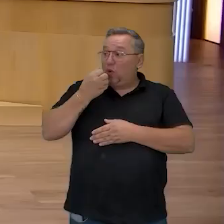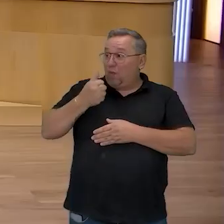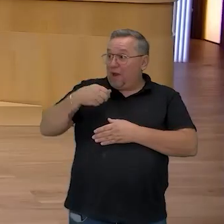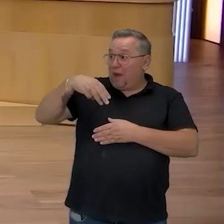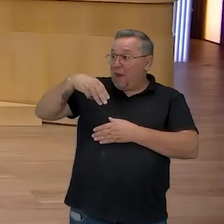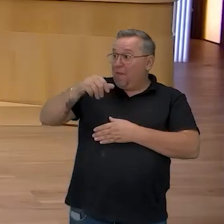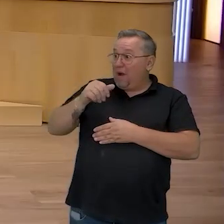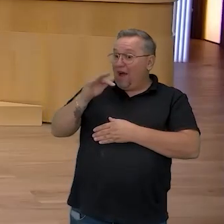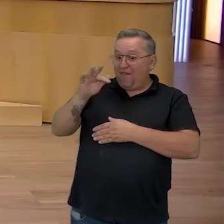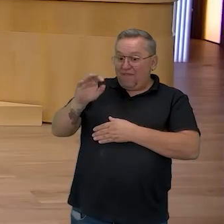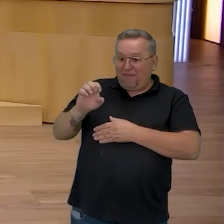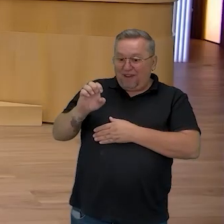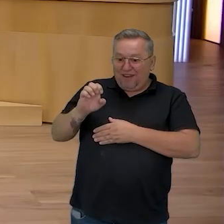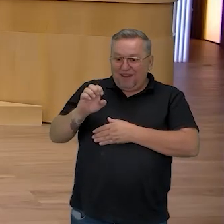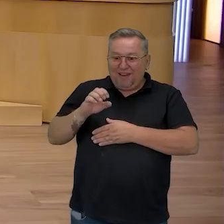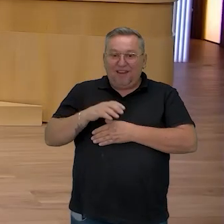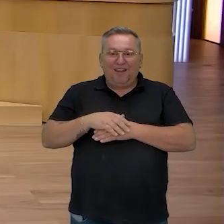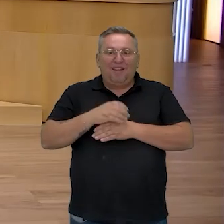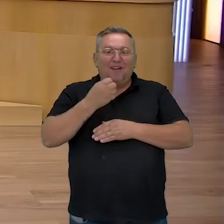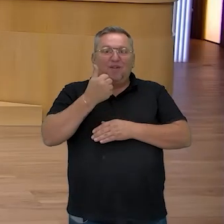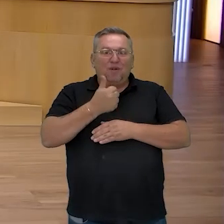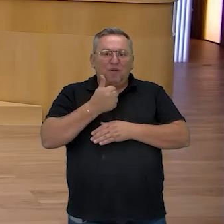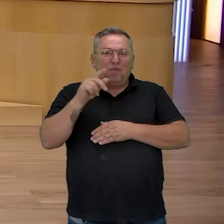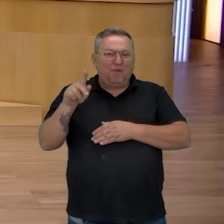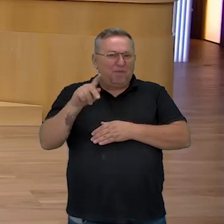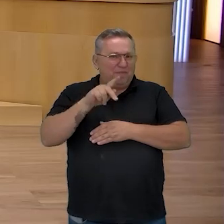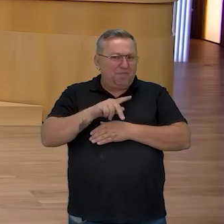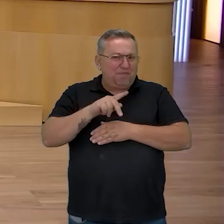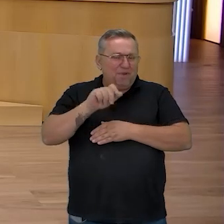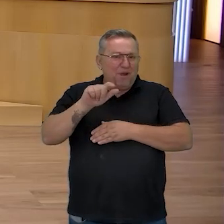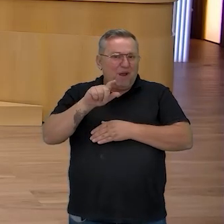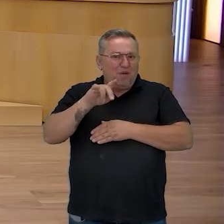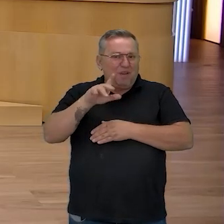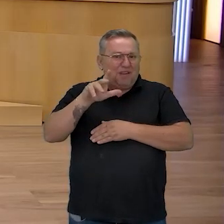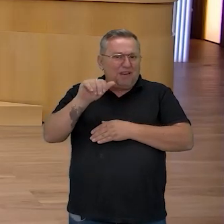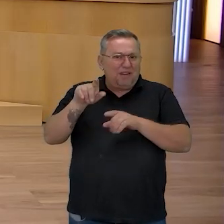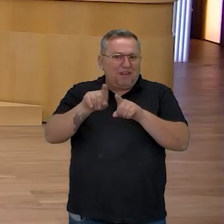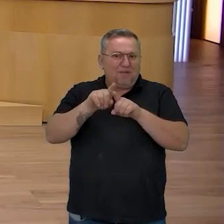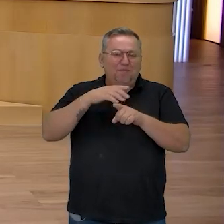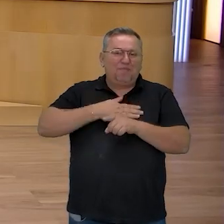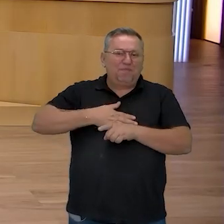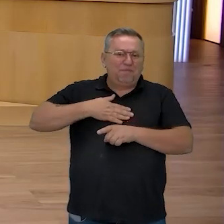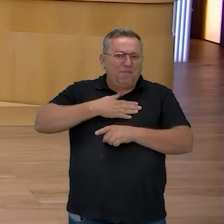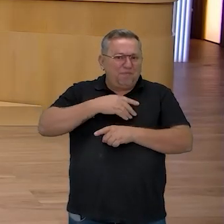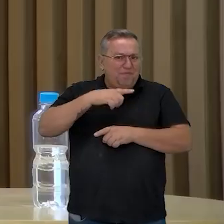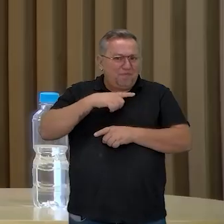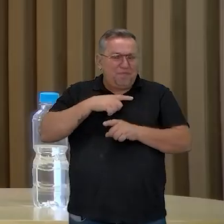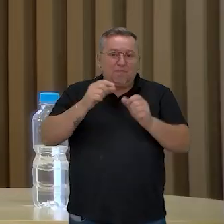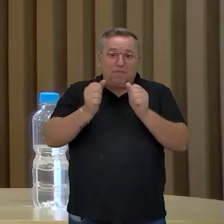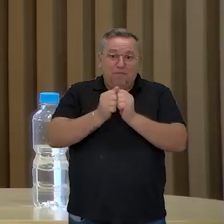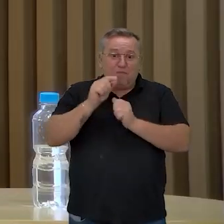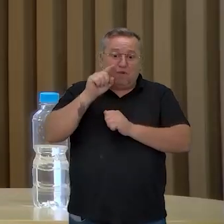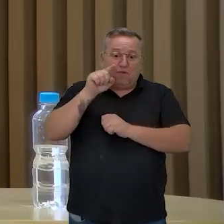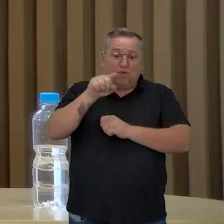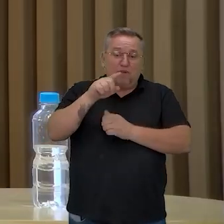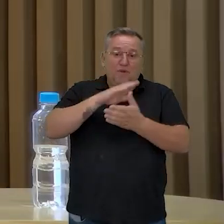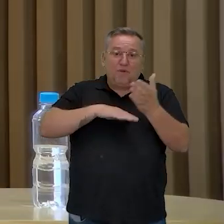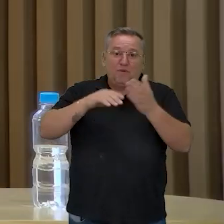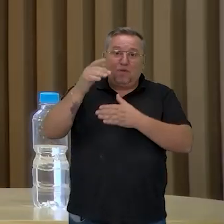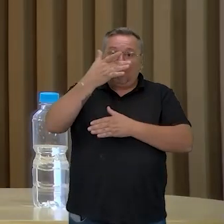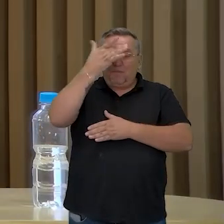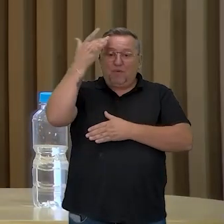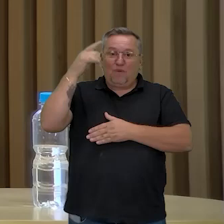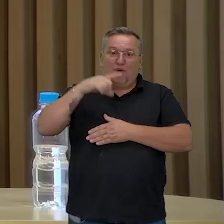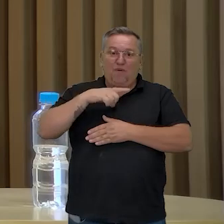Mafê? Professor Alcides, tudo bem? Obrigada pela acolhida. É um prazer estar aqui com vocês, com todo o pessoal